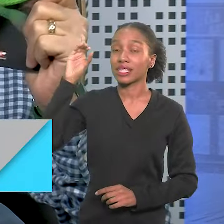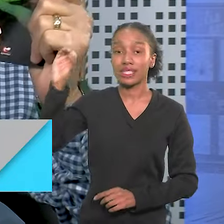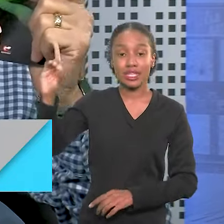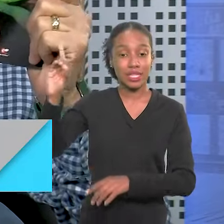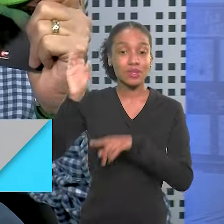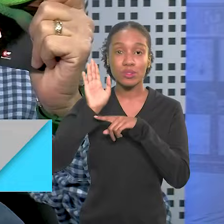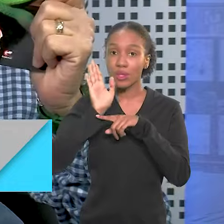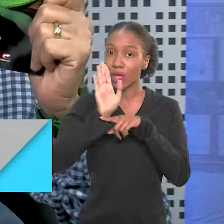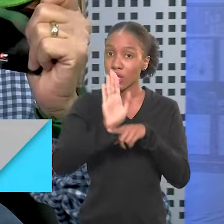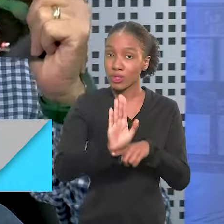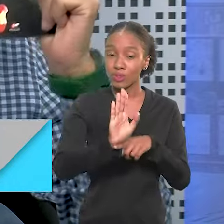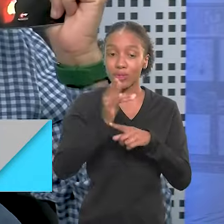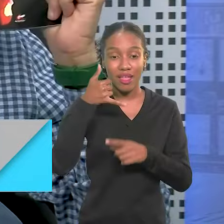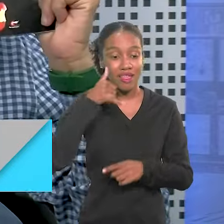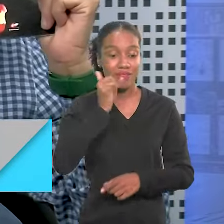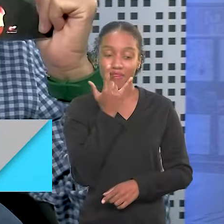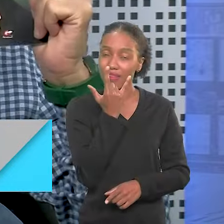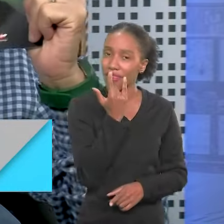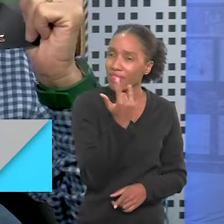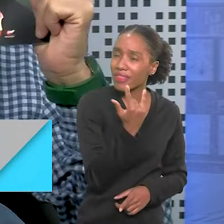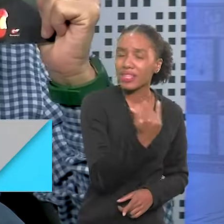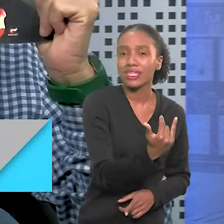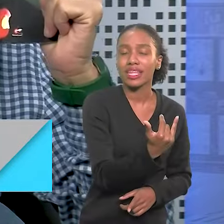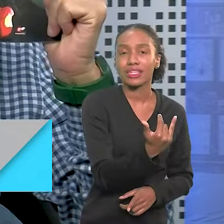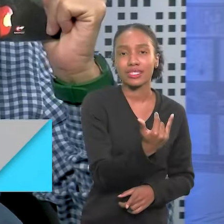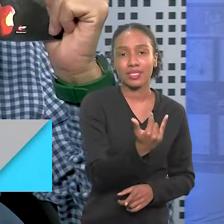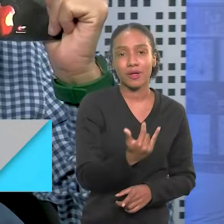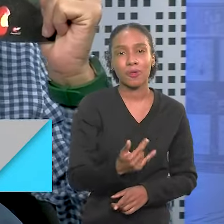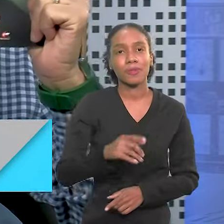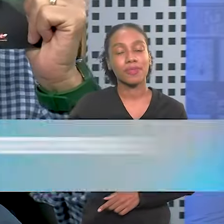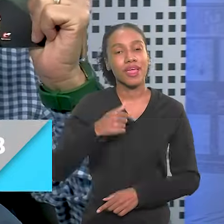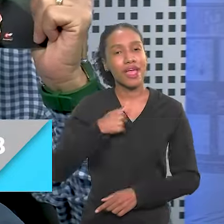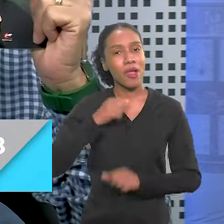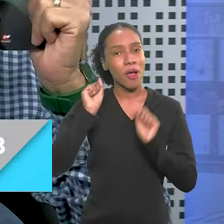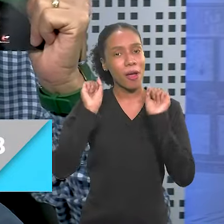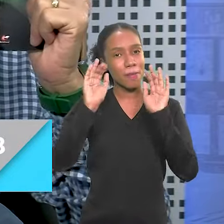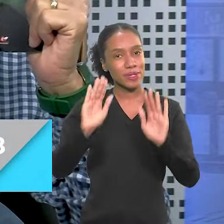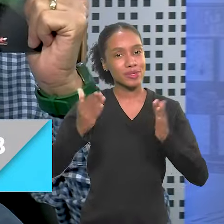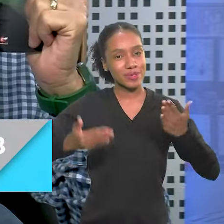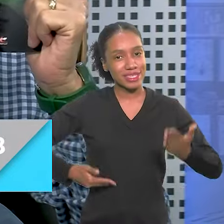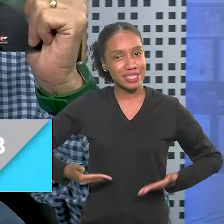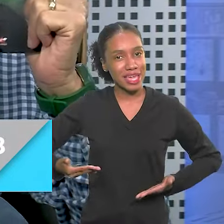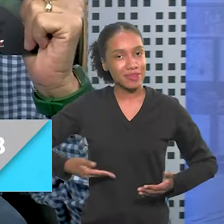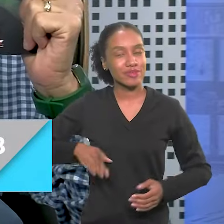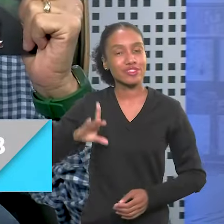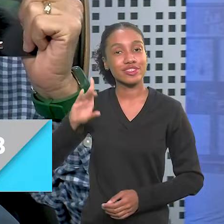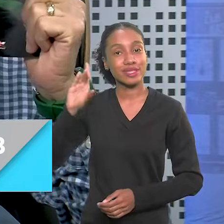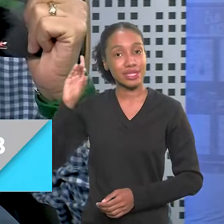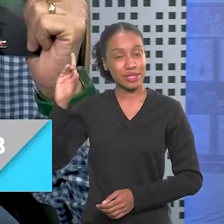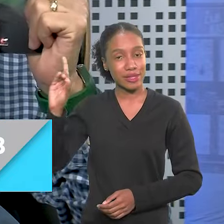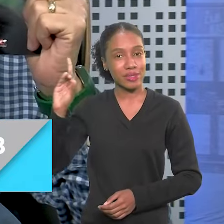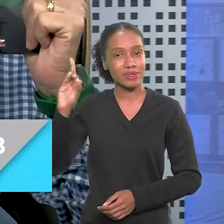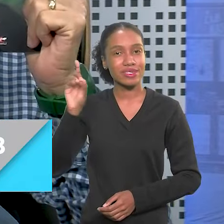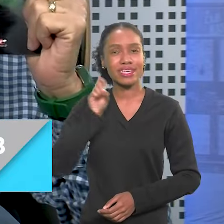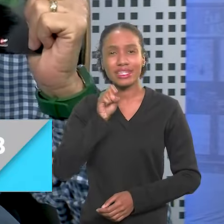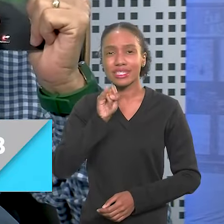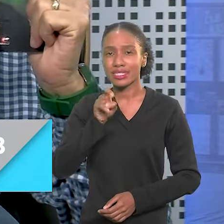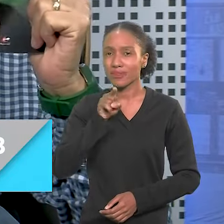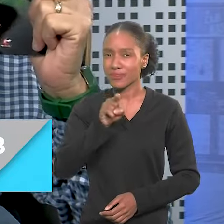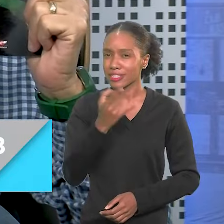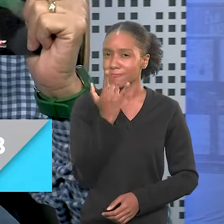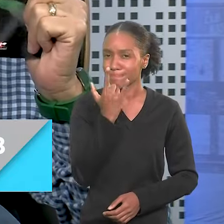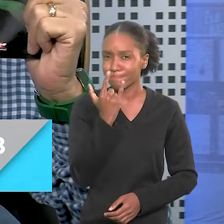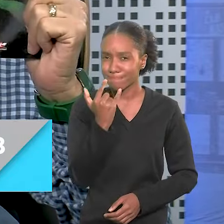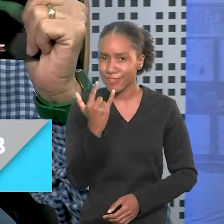subir na tentação mais cair livre-se da pessoa Deus te abençoe servo de Deus você que